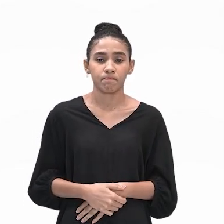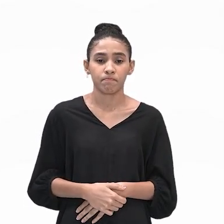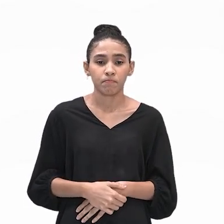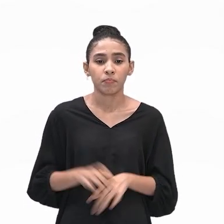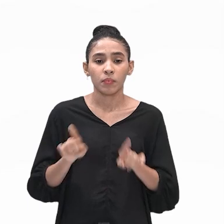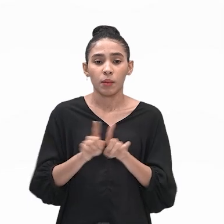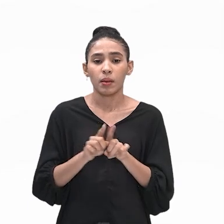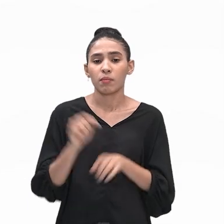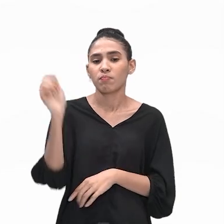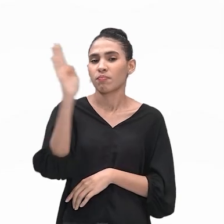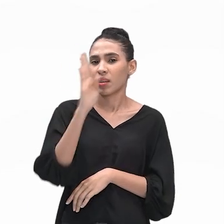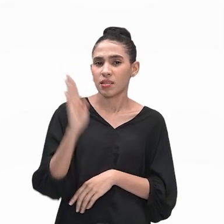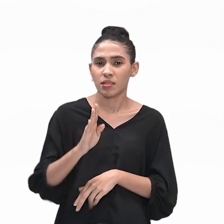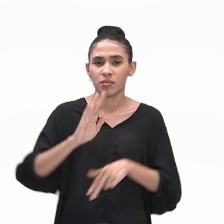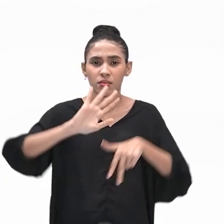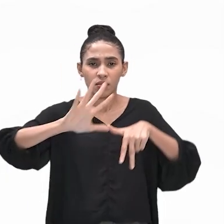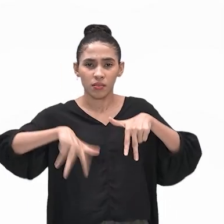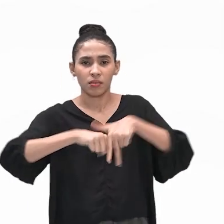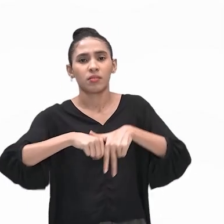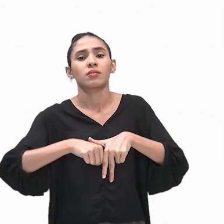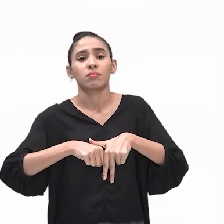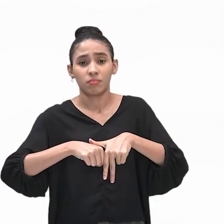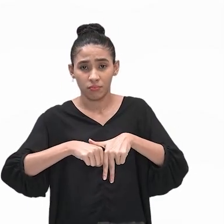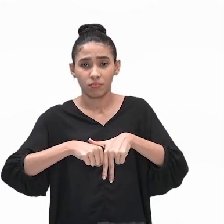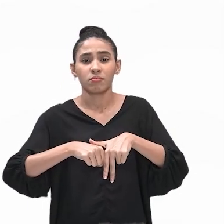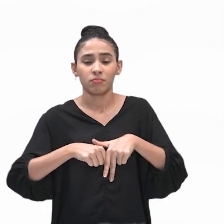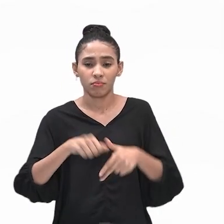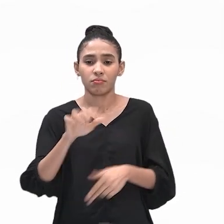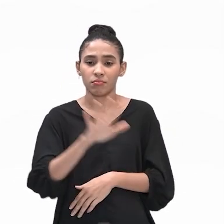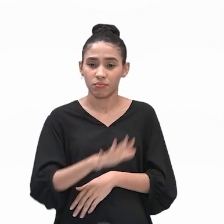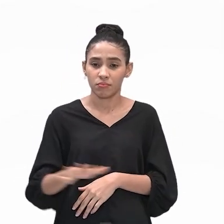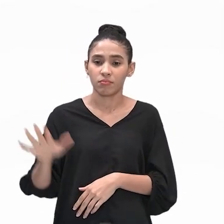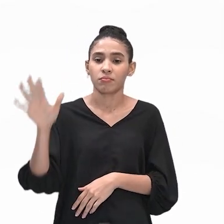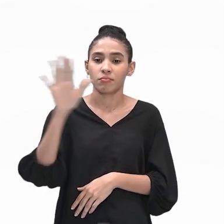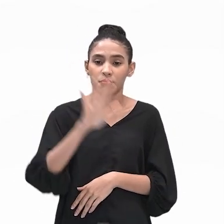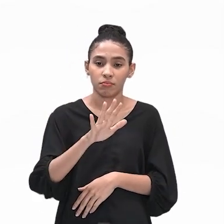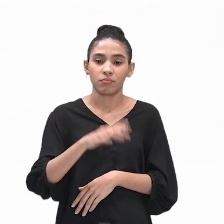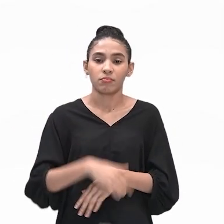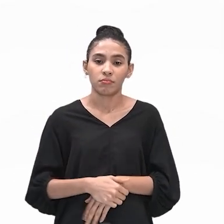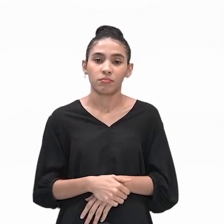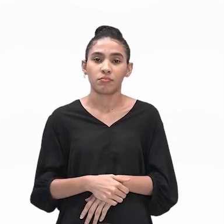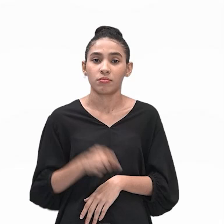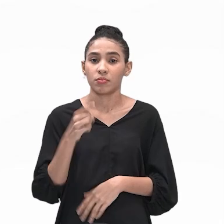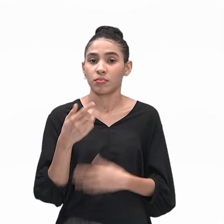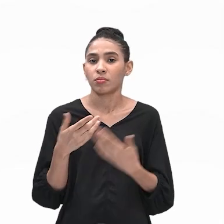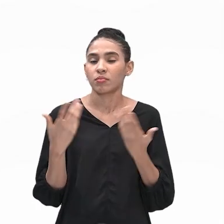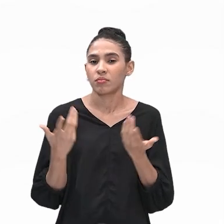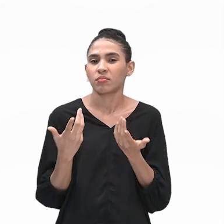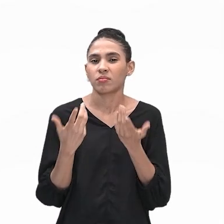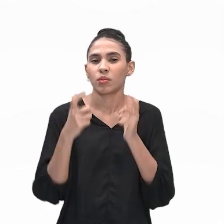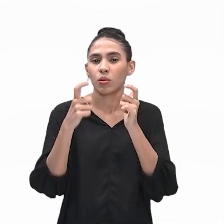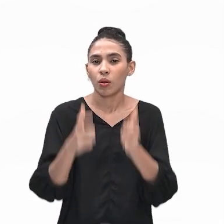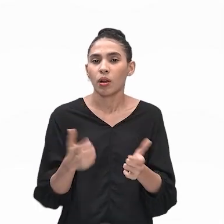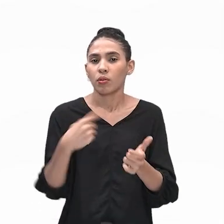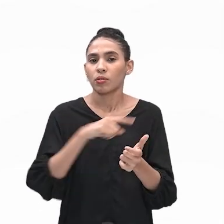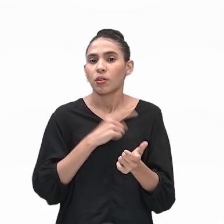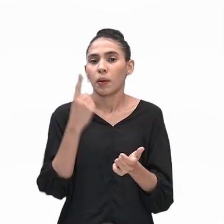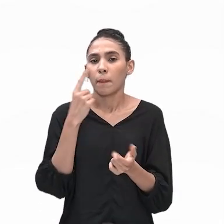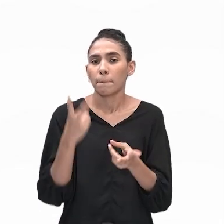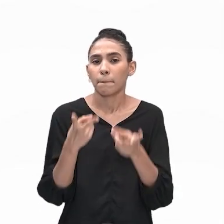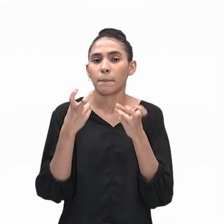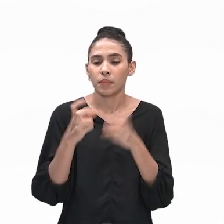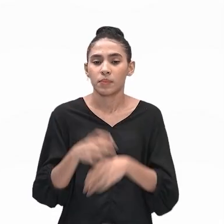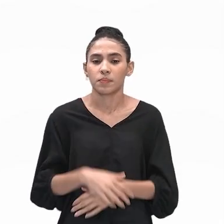no Brasil, a corrupção é generalizada. Onde que nós vamos ver, então, aí,